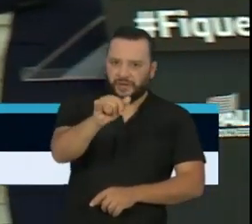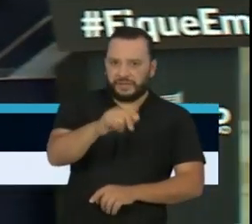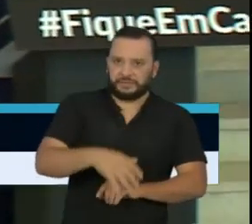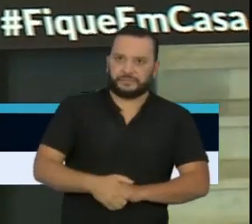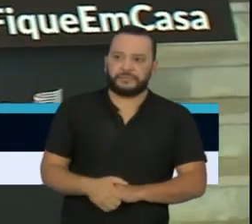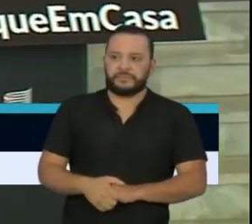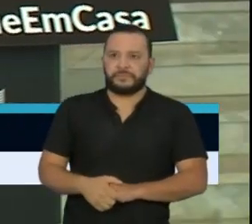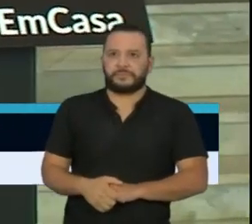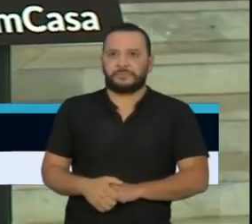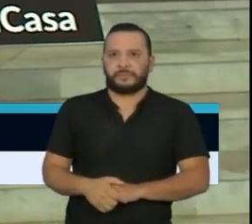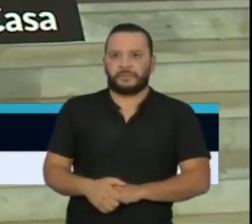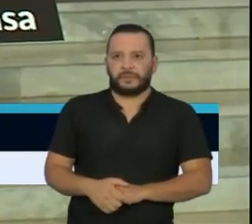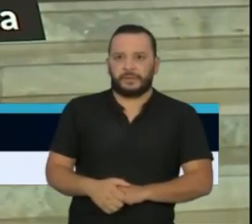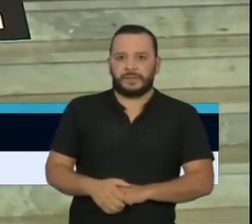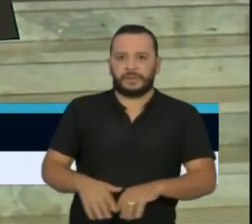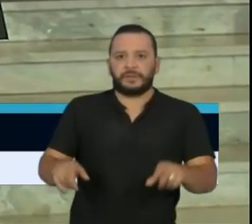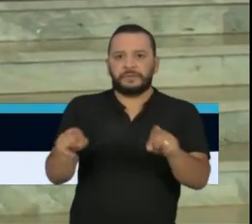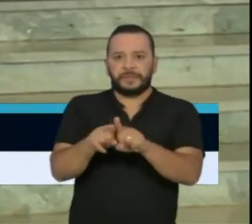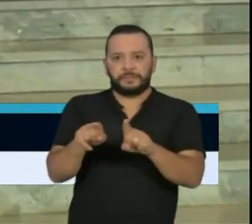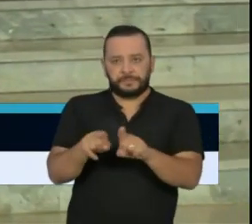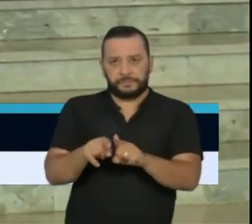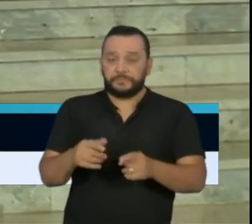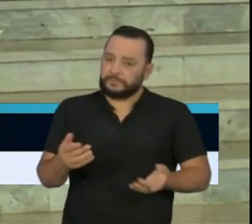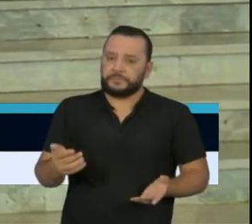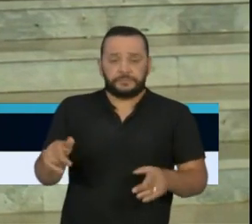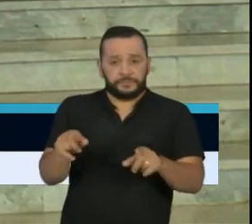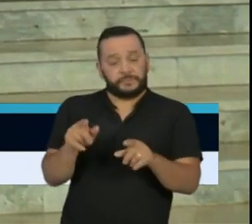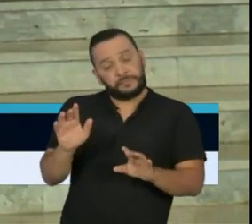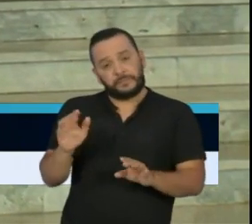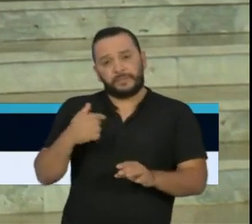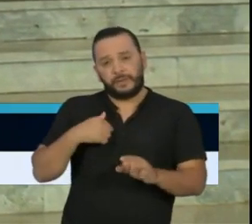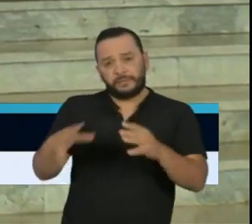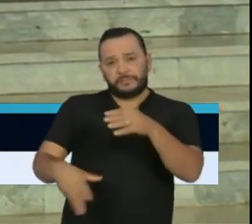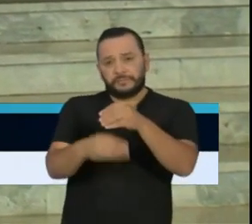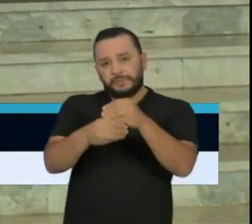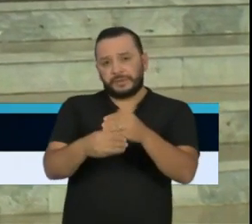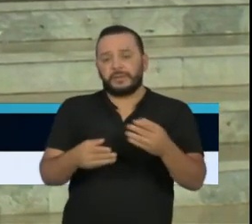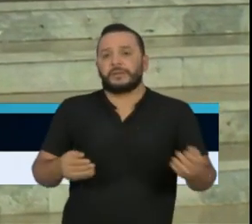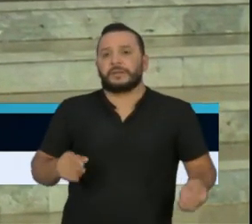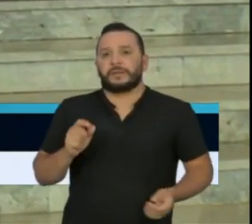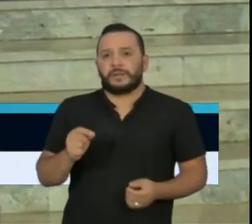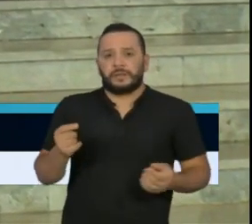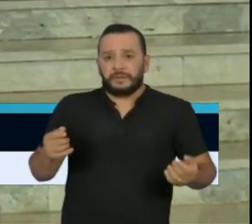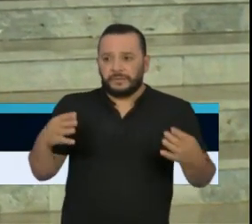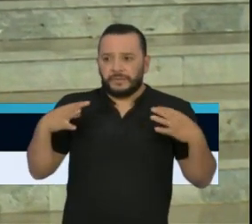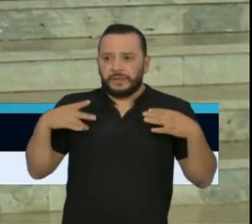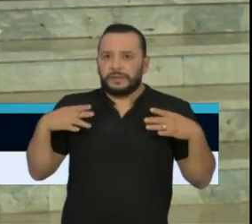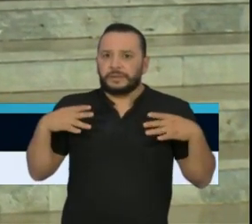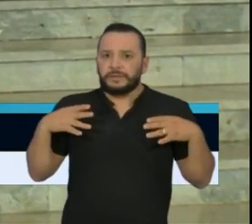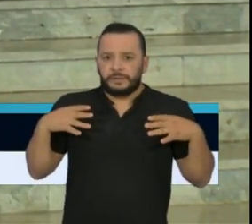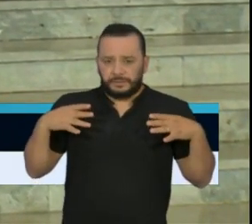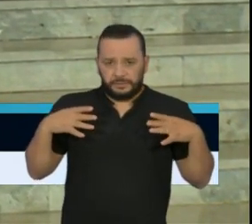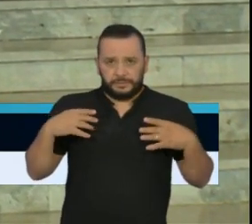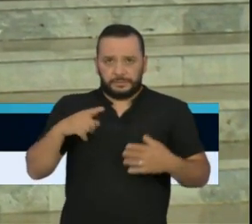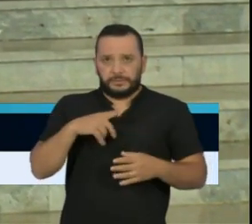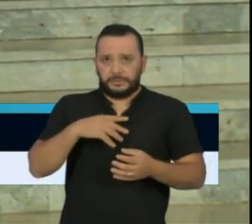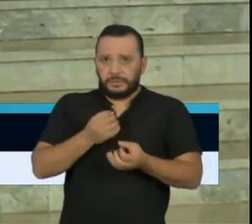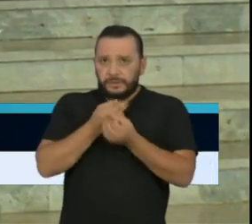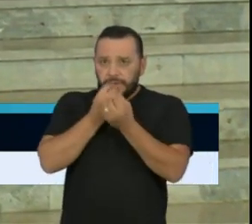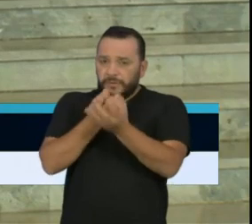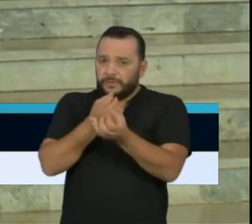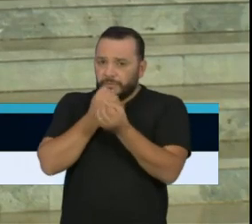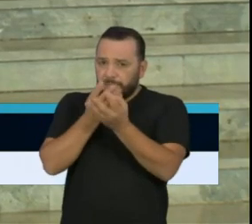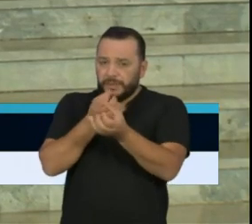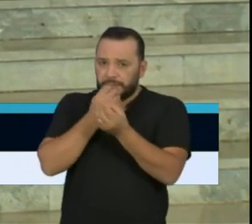Eu vou acrescentar mais um dado que o secretário falou. Provavelmente, nos dias de feriado, houve uma lentidão de informação